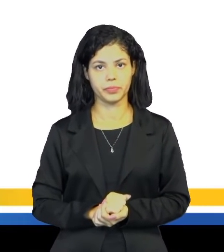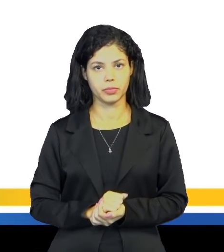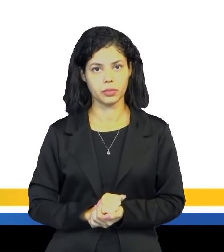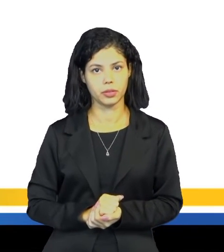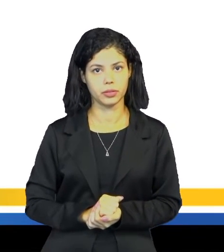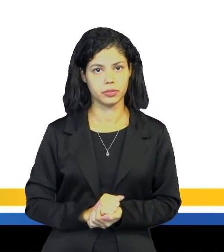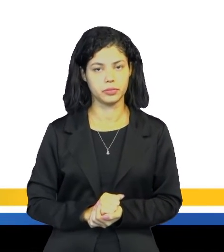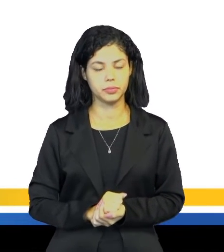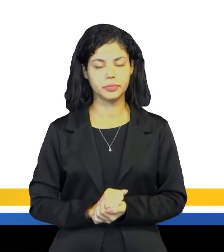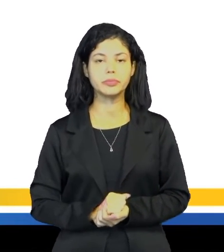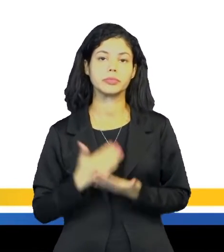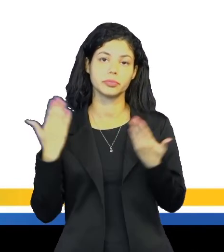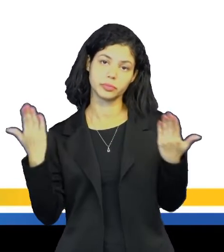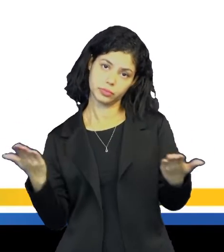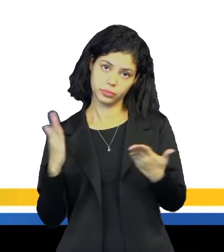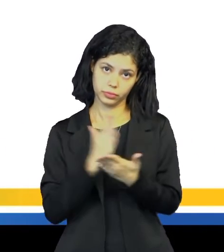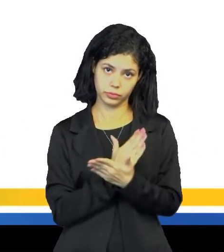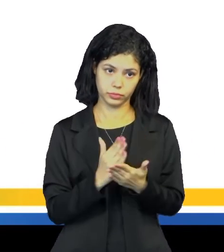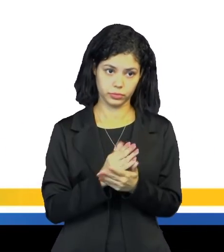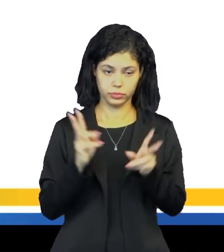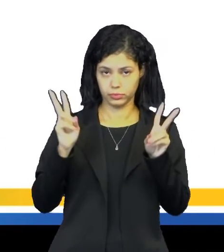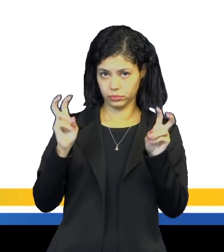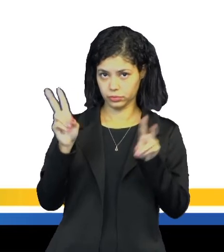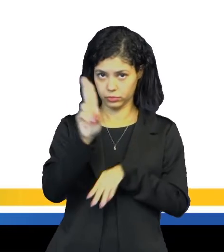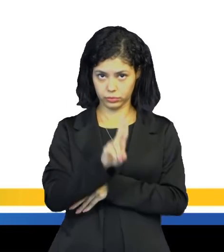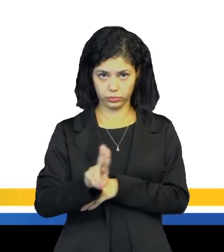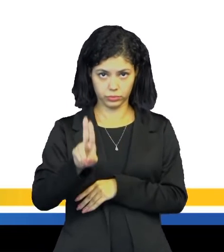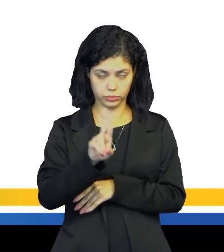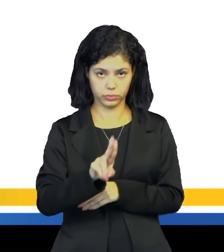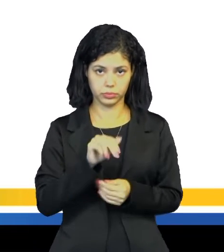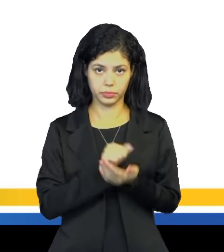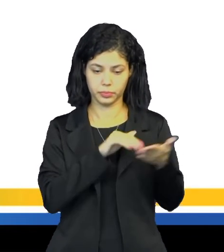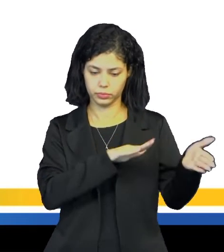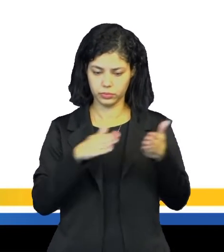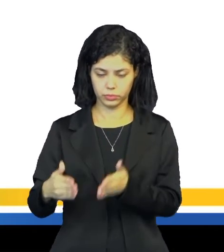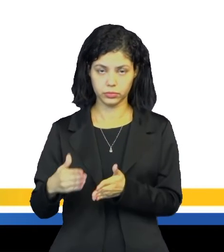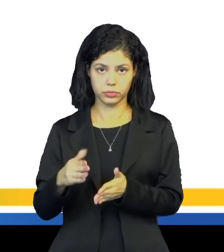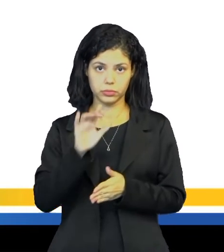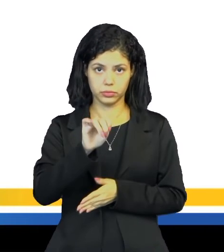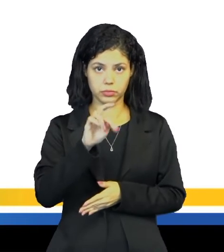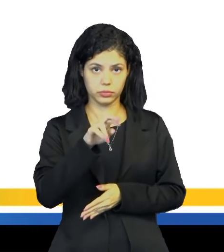E aí, galerinha, nós temos alguns termos, né, que fazem parte do